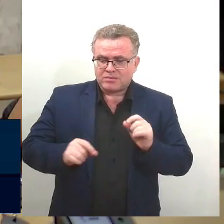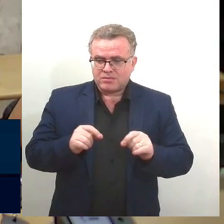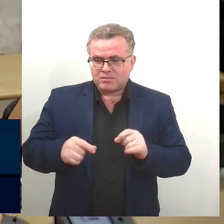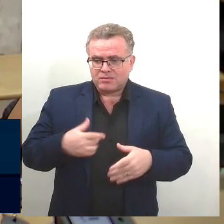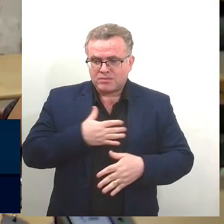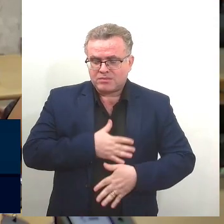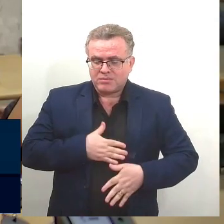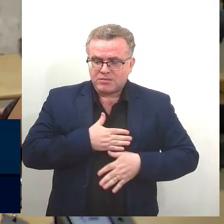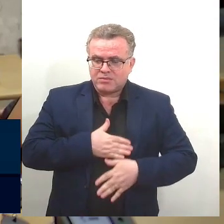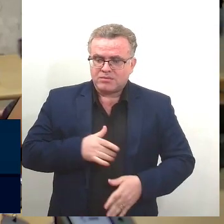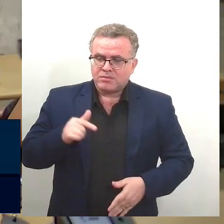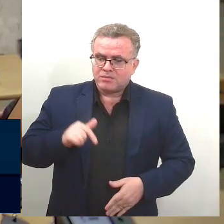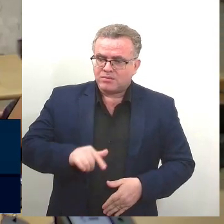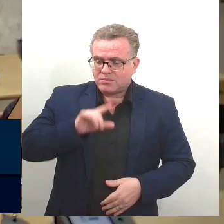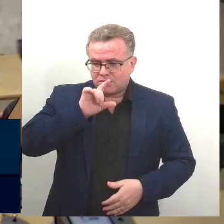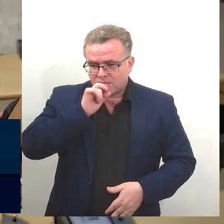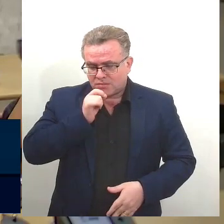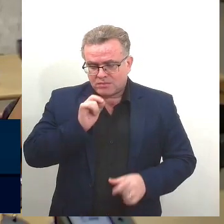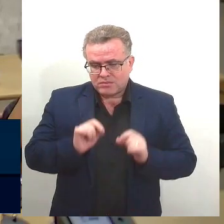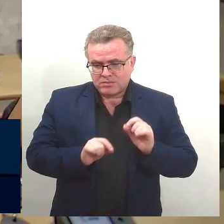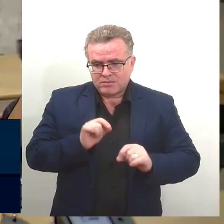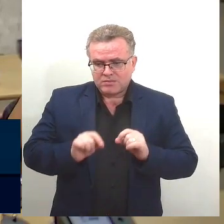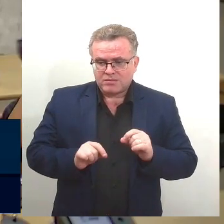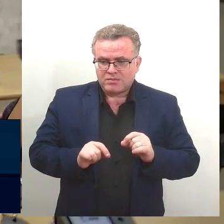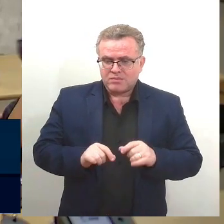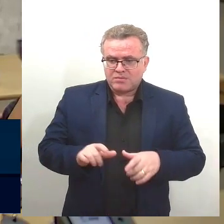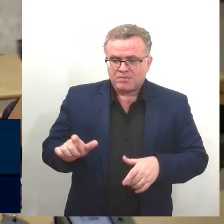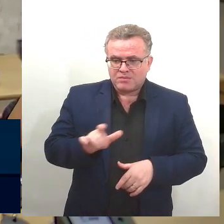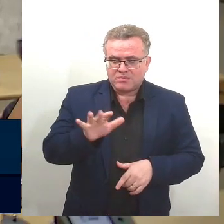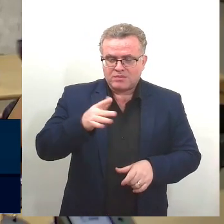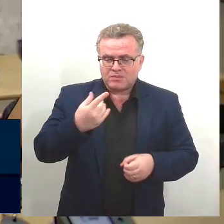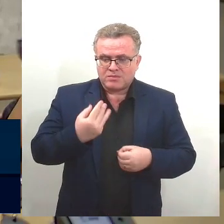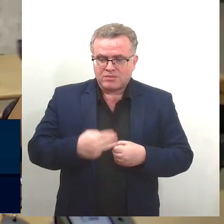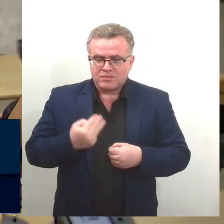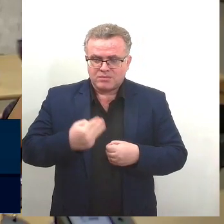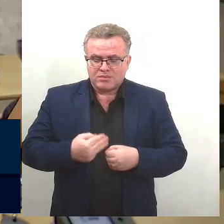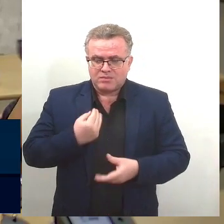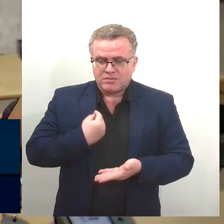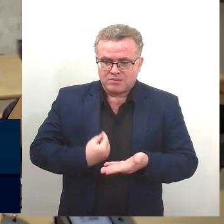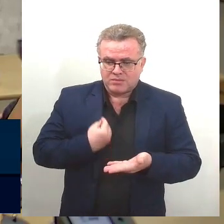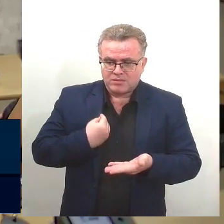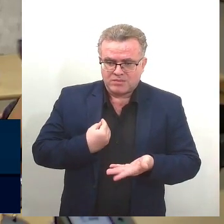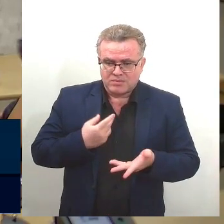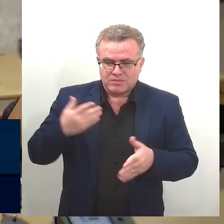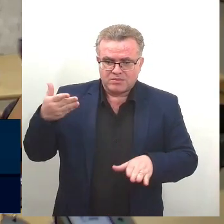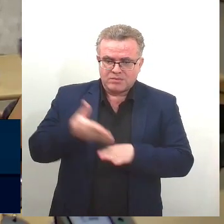a cidade de Lagarto, serão mais frequentes ainda. E tenho certeza que